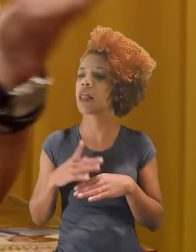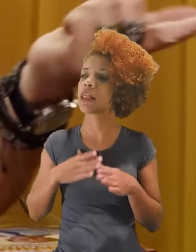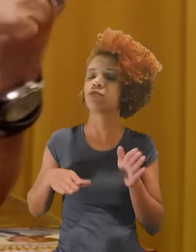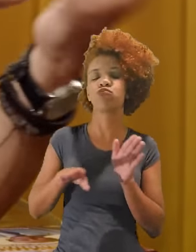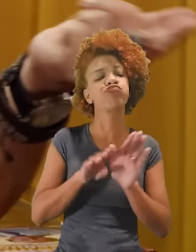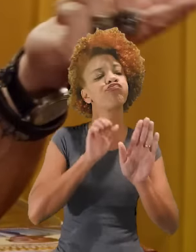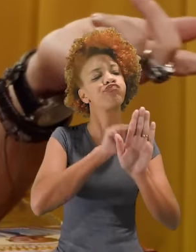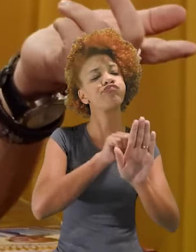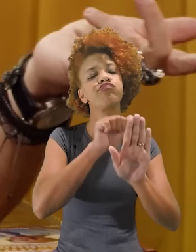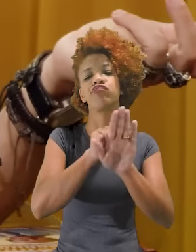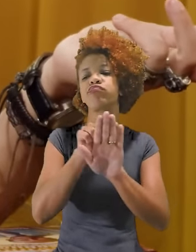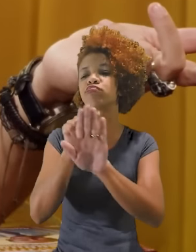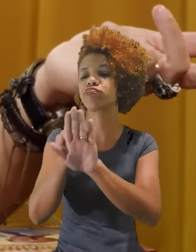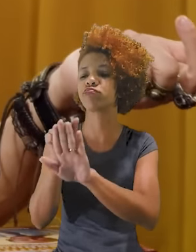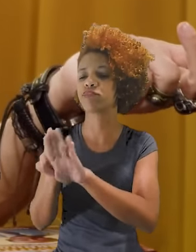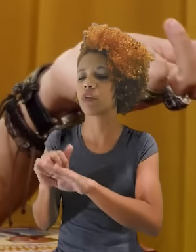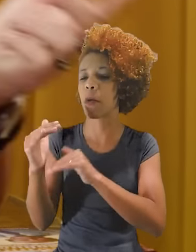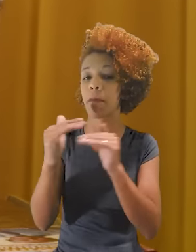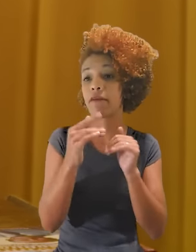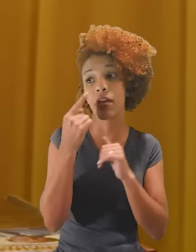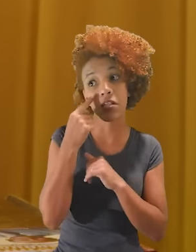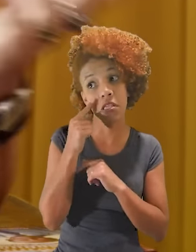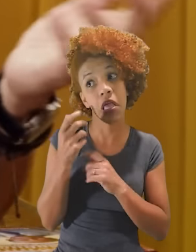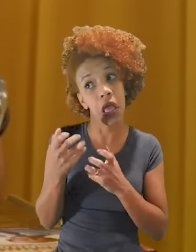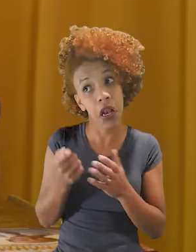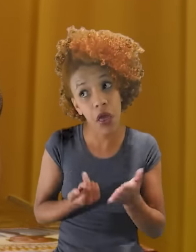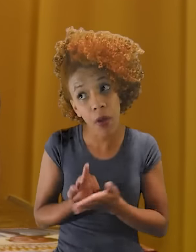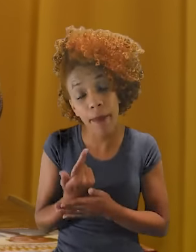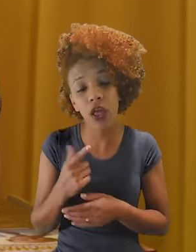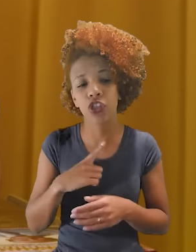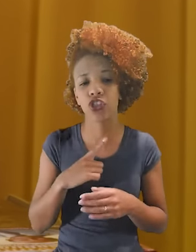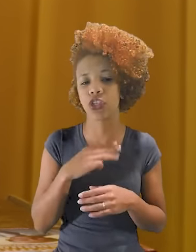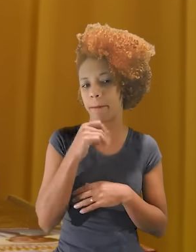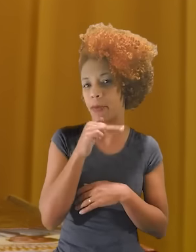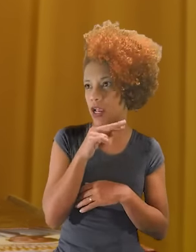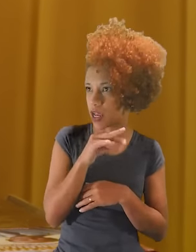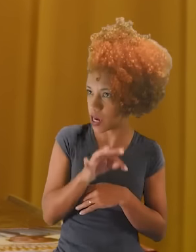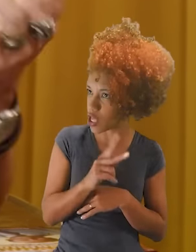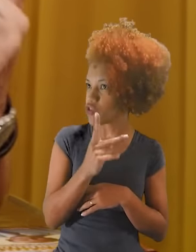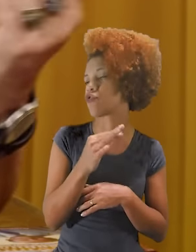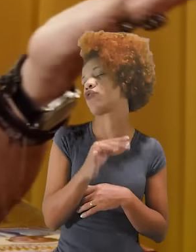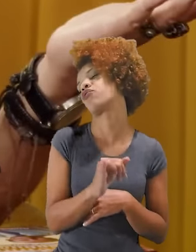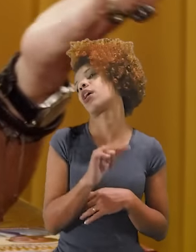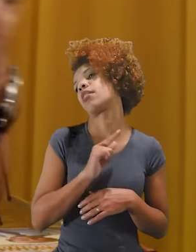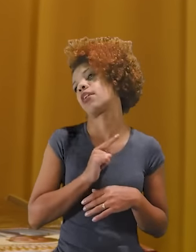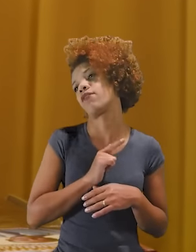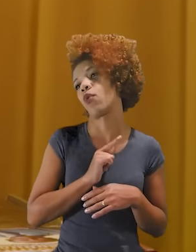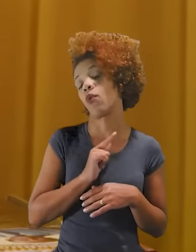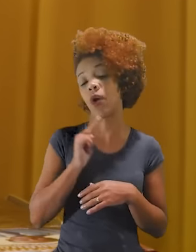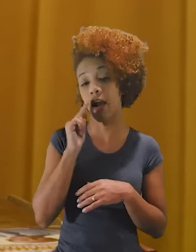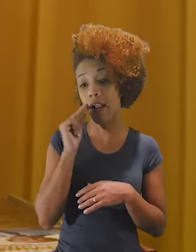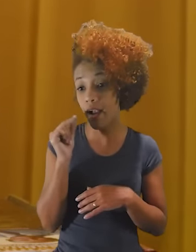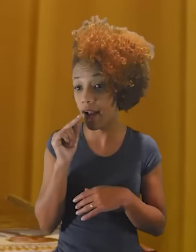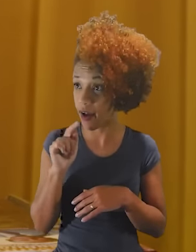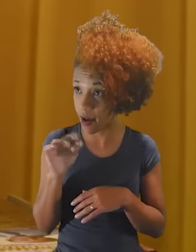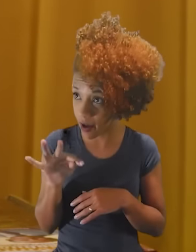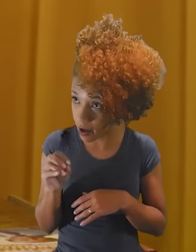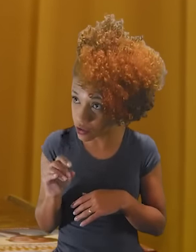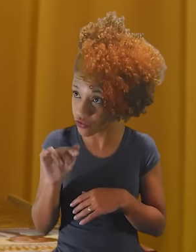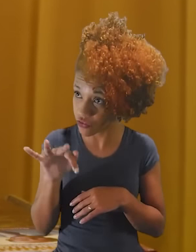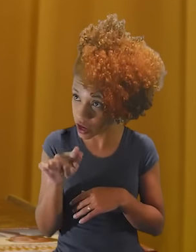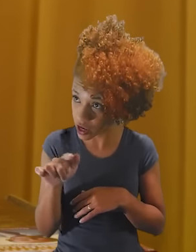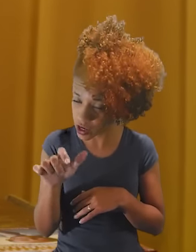foi batendo de porta em porta com essas latas para ver se alguém queria. E tinha uma distribuidora, a Margaret Winkler, que distribuiu o Gato Félix. Os